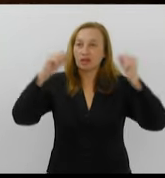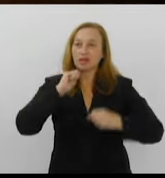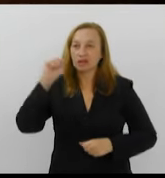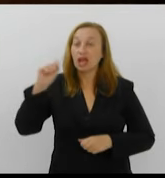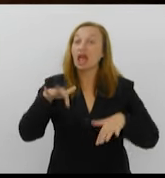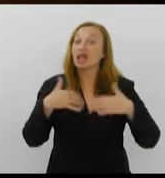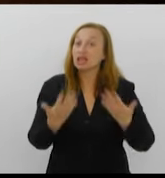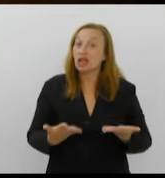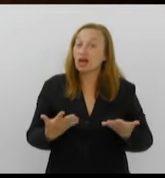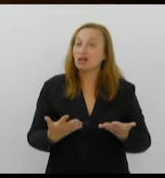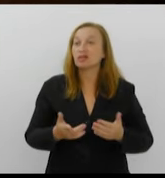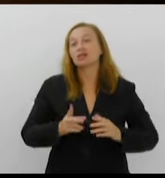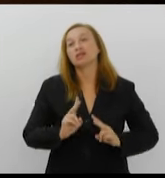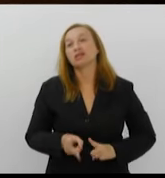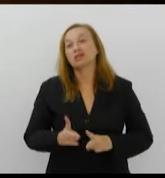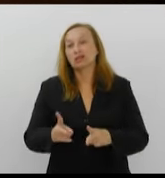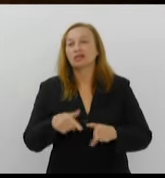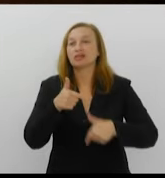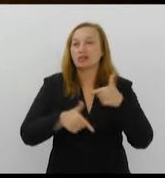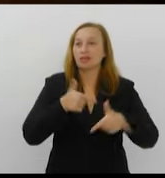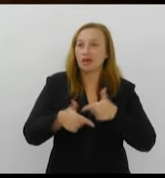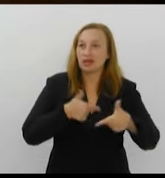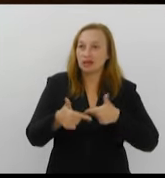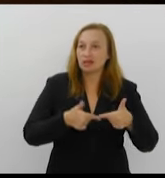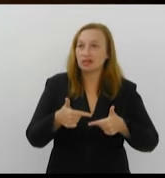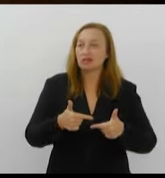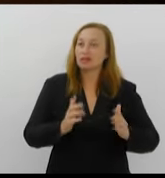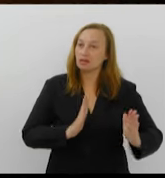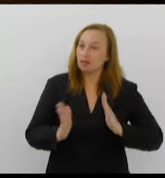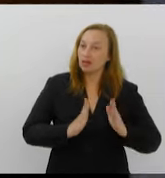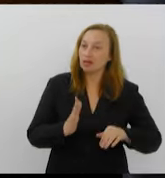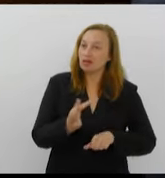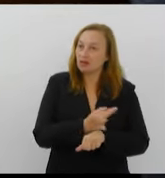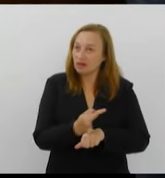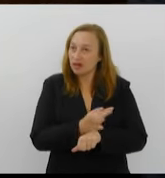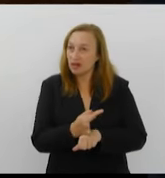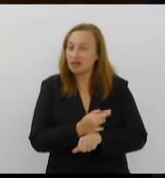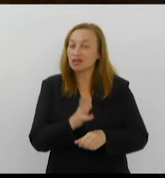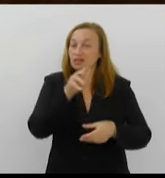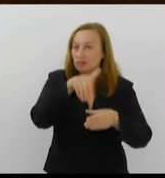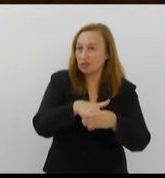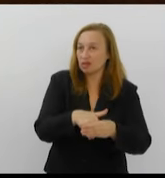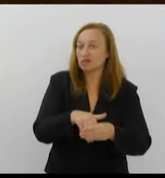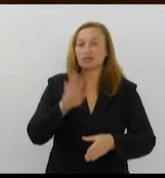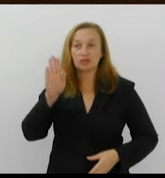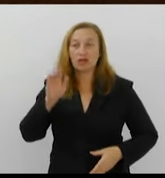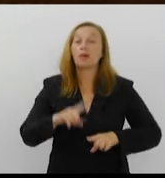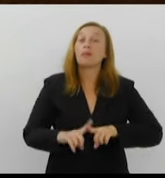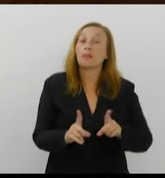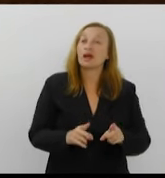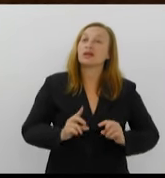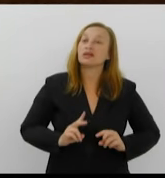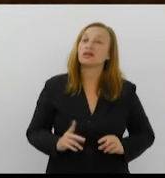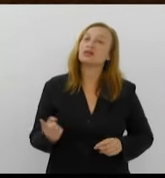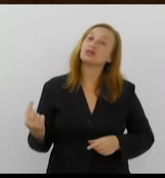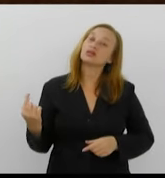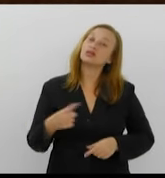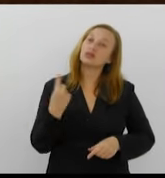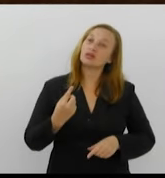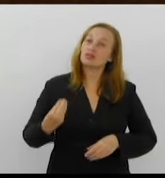Então, seguiremos trabalhando, mesmo no recesso, mesmo com o processo eleitoral, com as convenções. Estamos aqui para